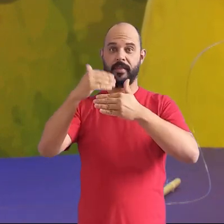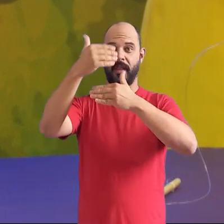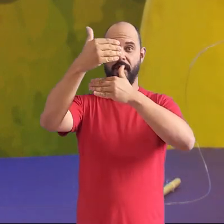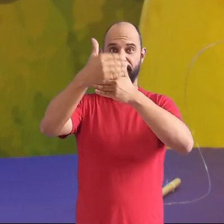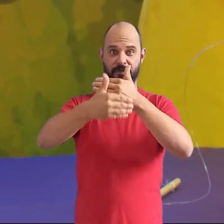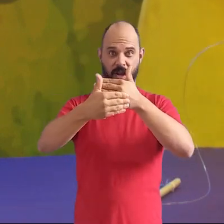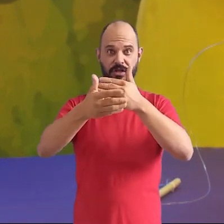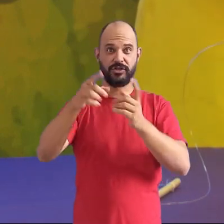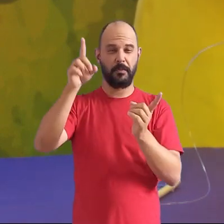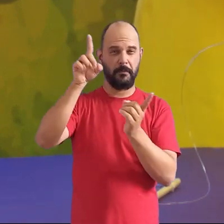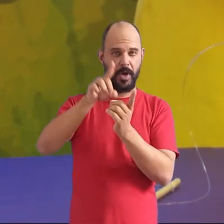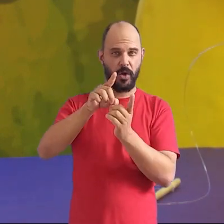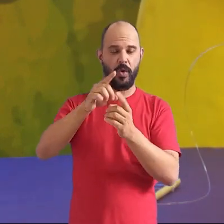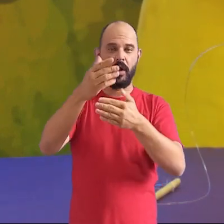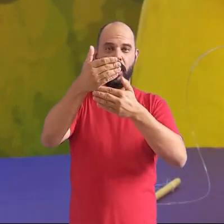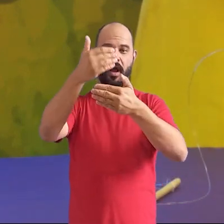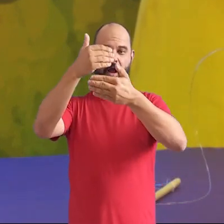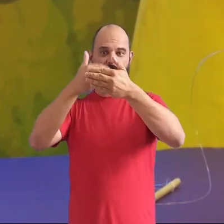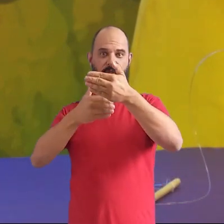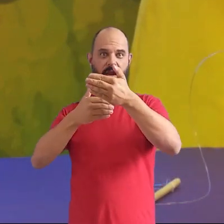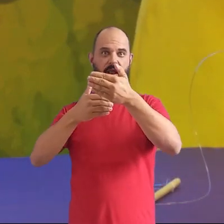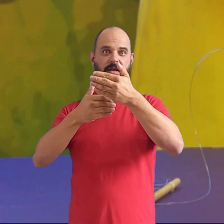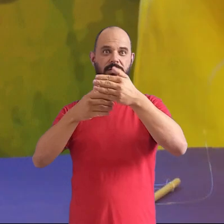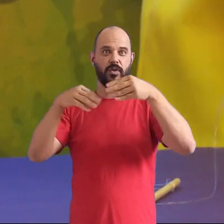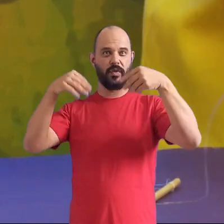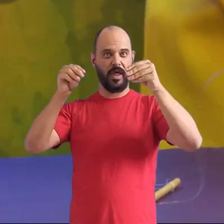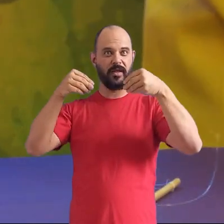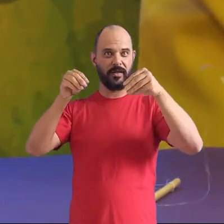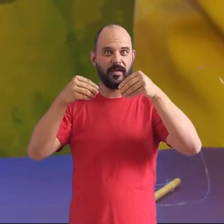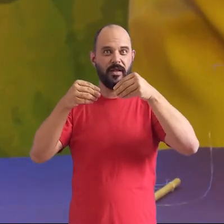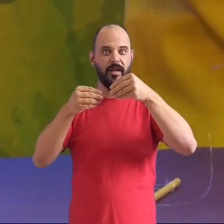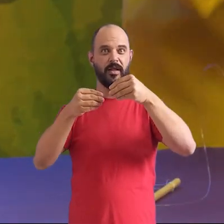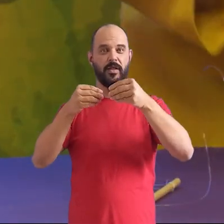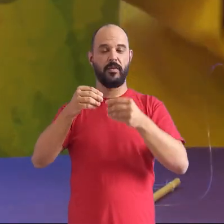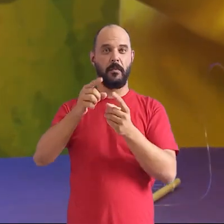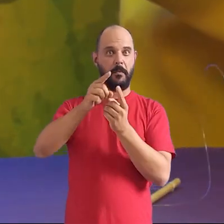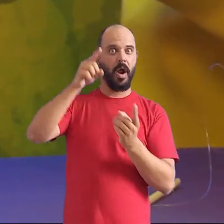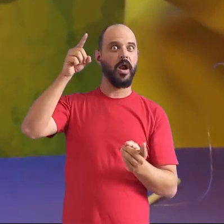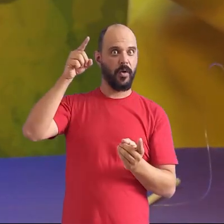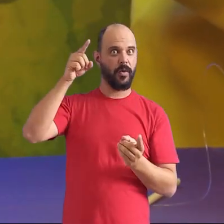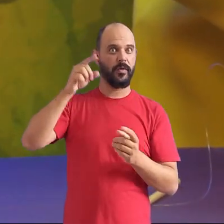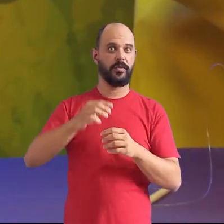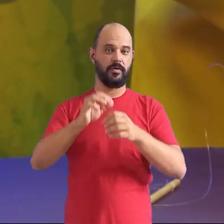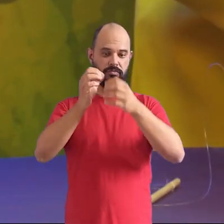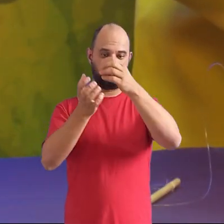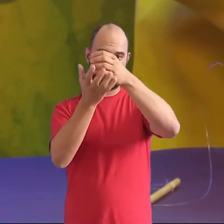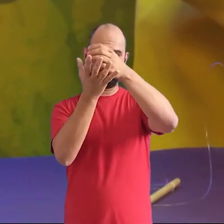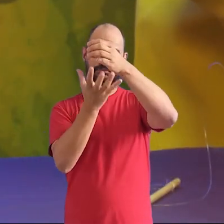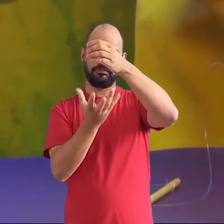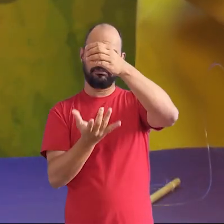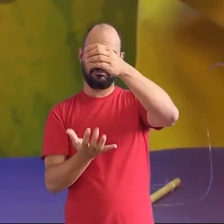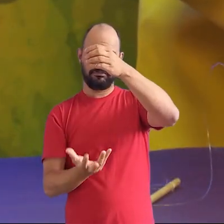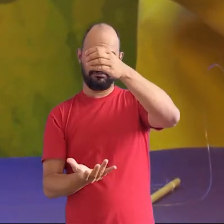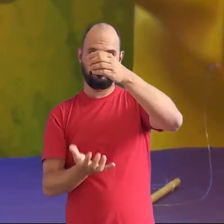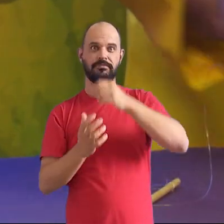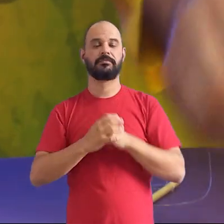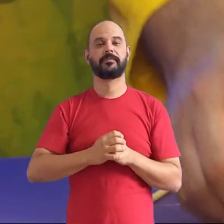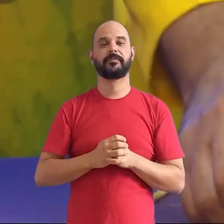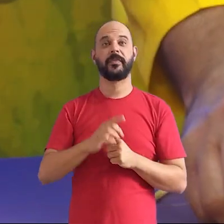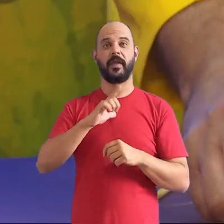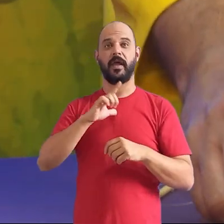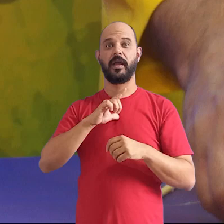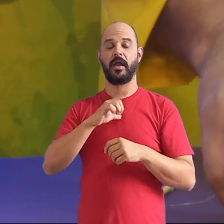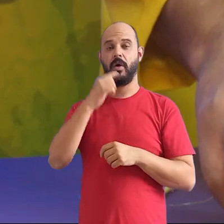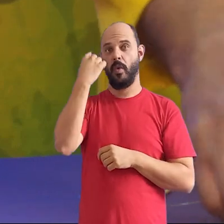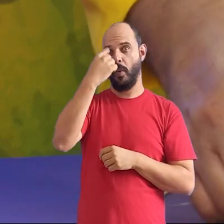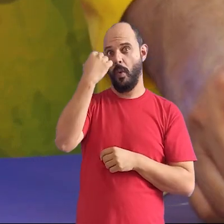menor, tá? Isso faz parte do nosso fantasminha. Escolhi a altura para os olhos.